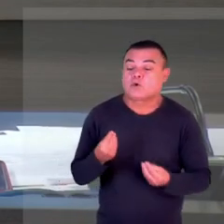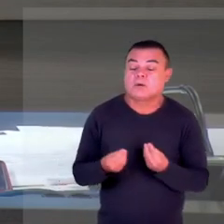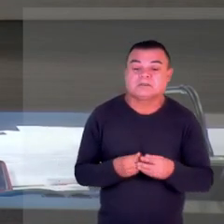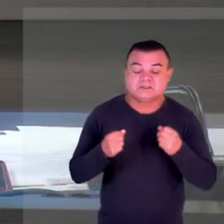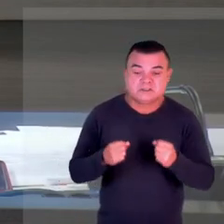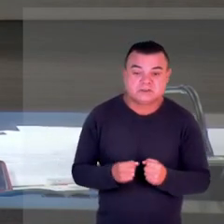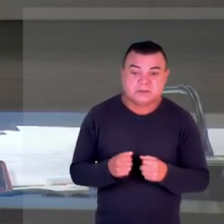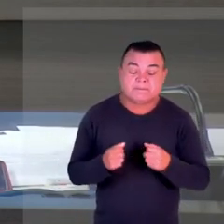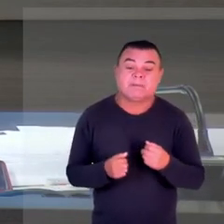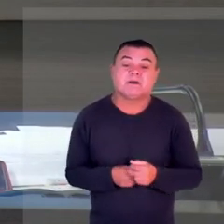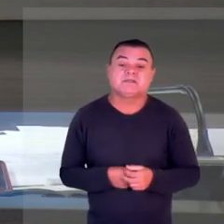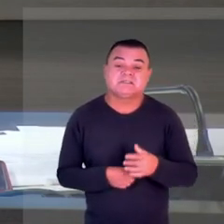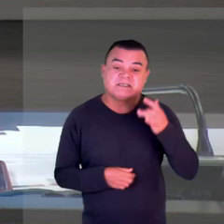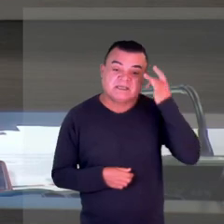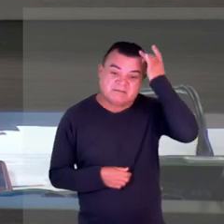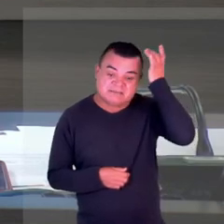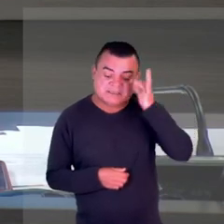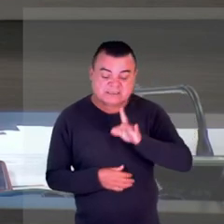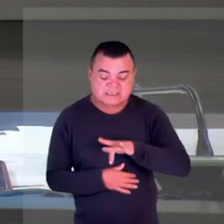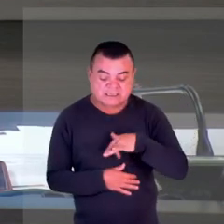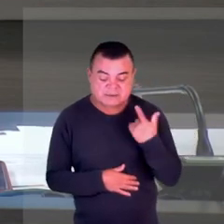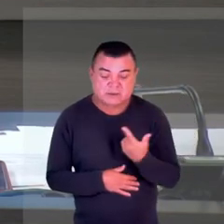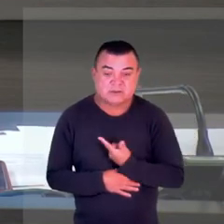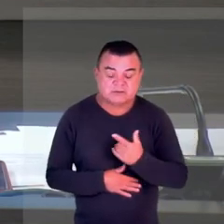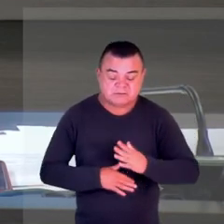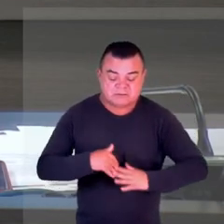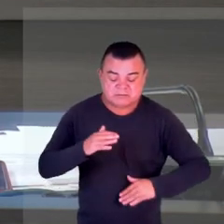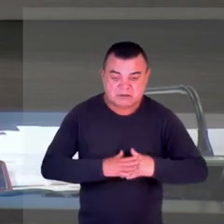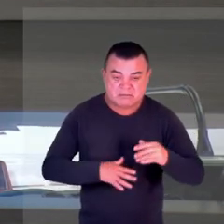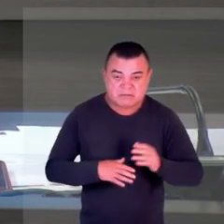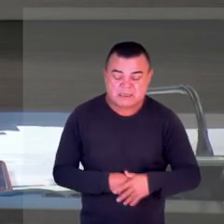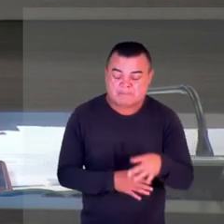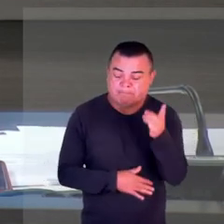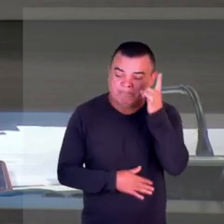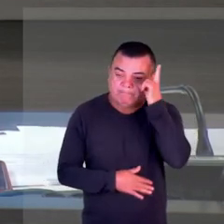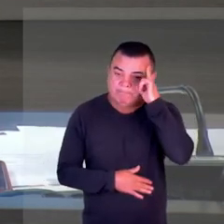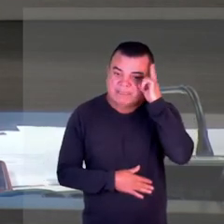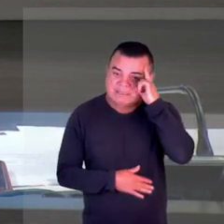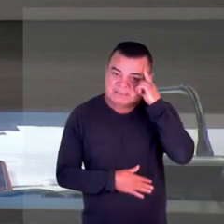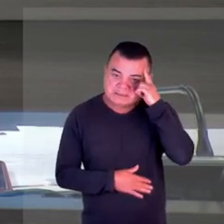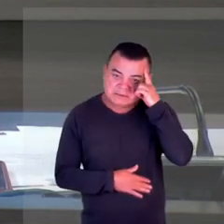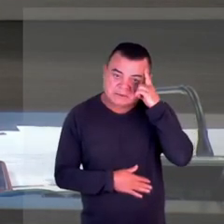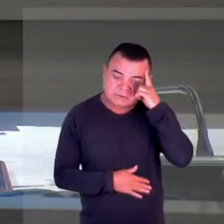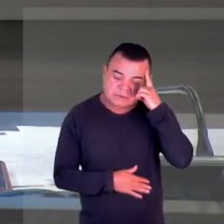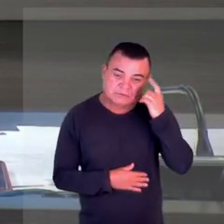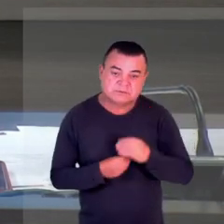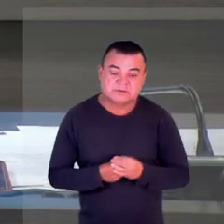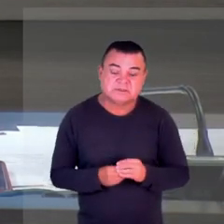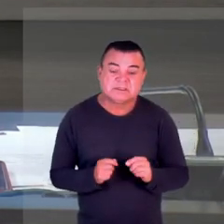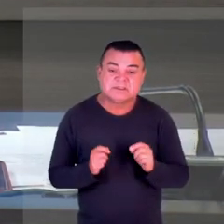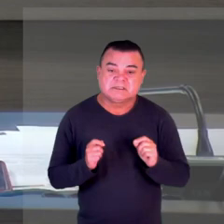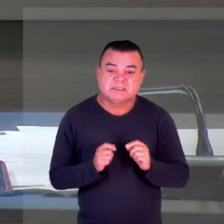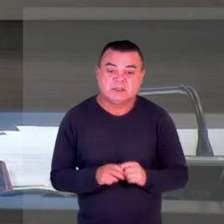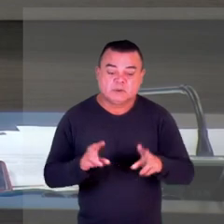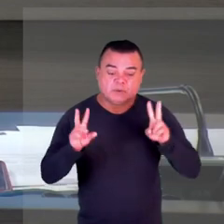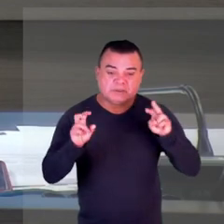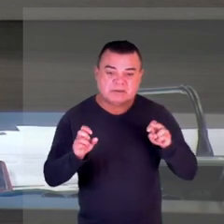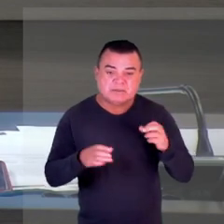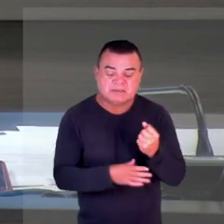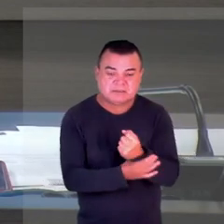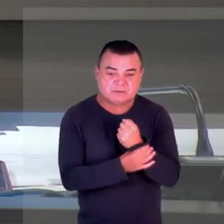facilitar essa nossa atuação pensando em que o tema da segurança